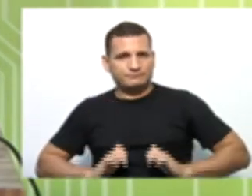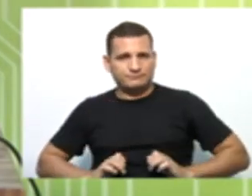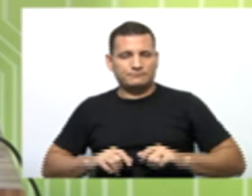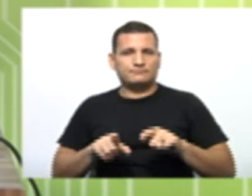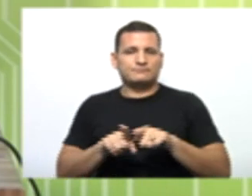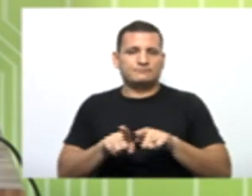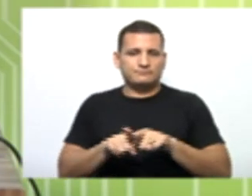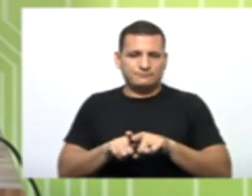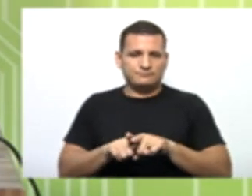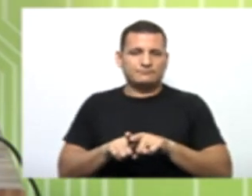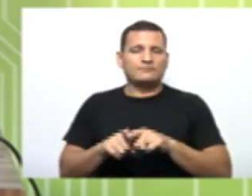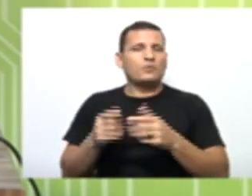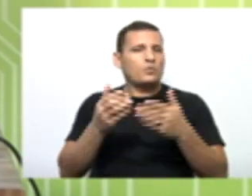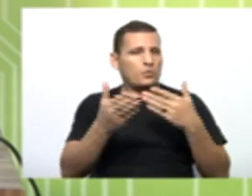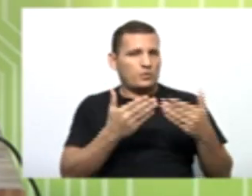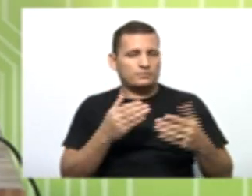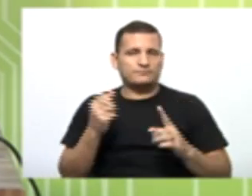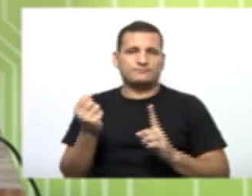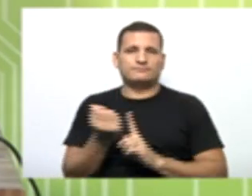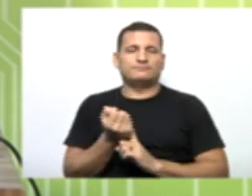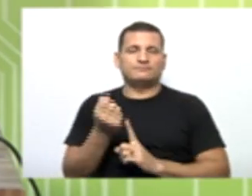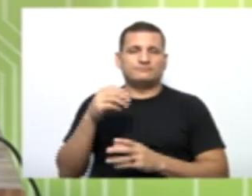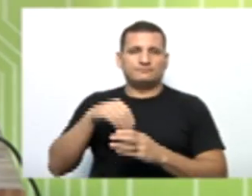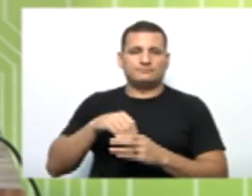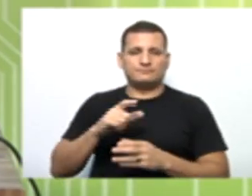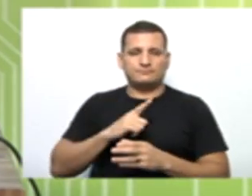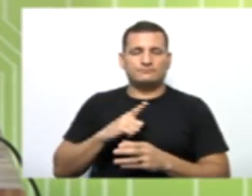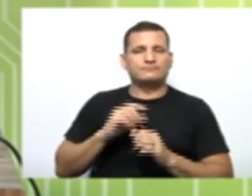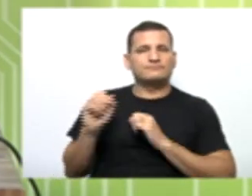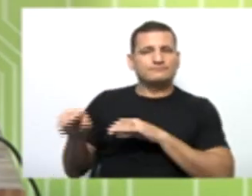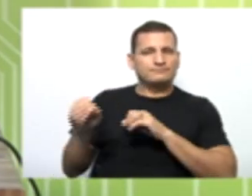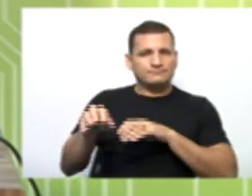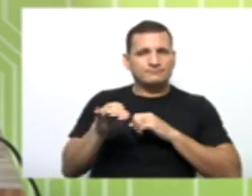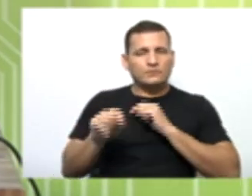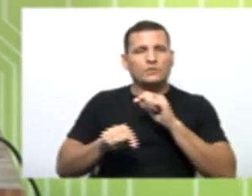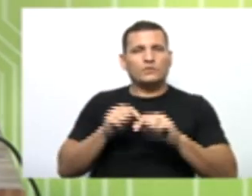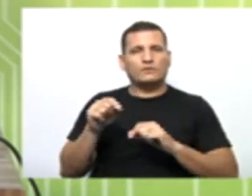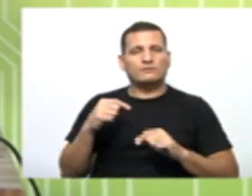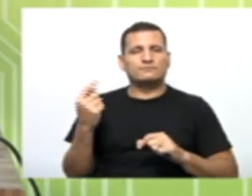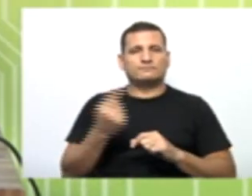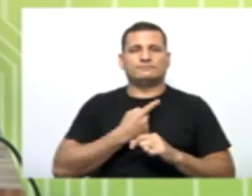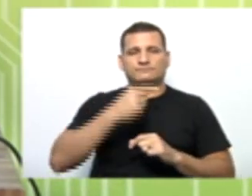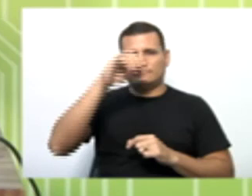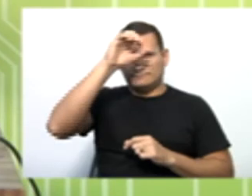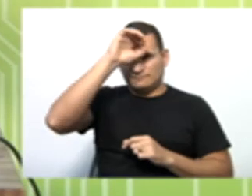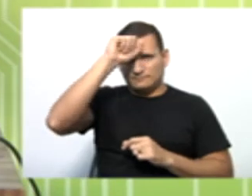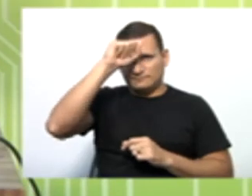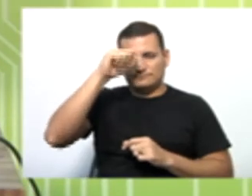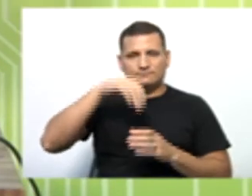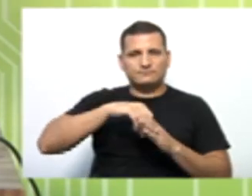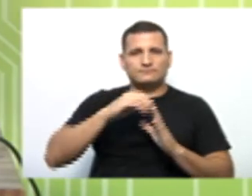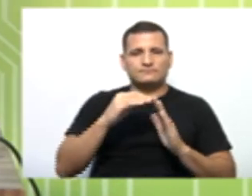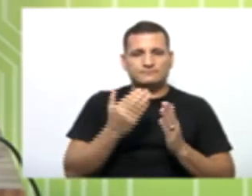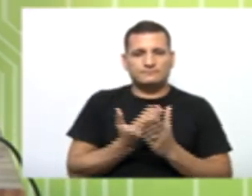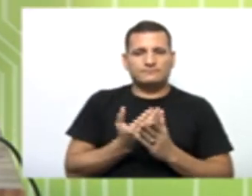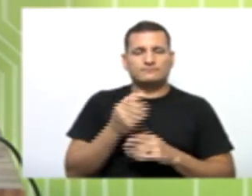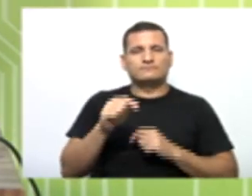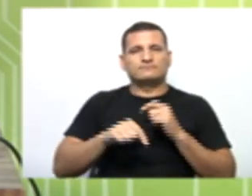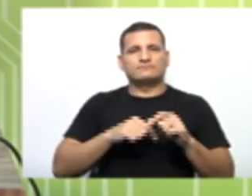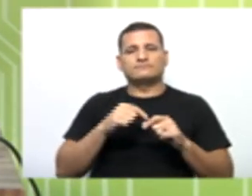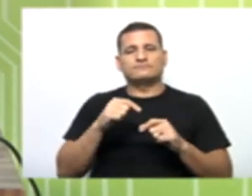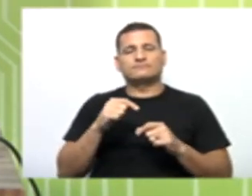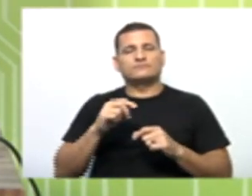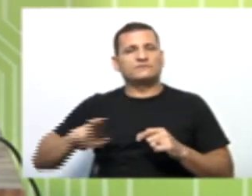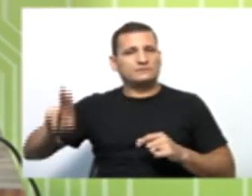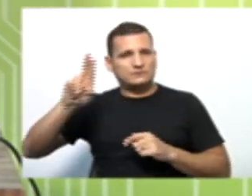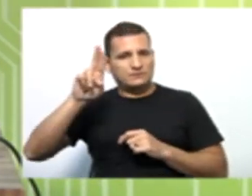evidentemente esperada por qualquer sociedade, né? Que a gente ensine aquilo que nós aprendemos na escola, aquilo que nós aprendemos